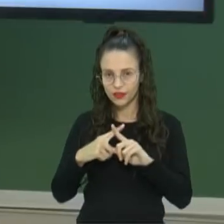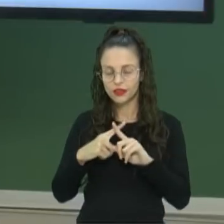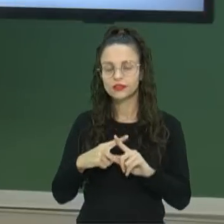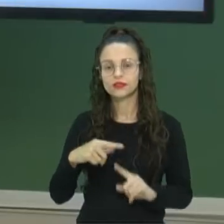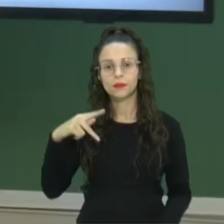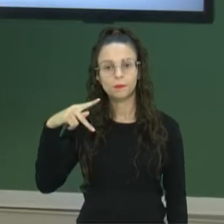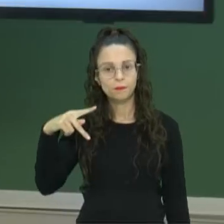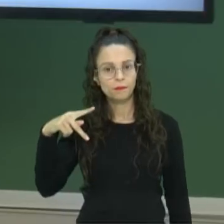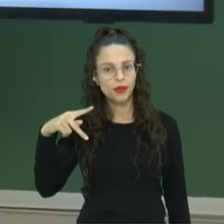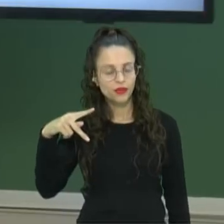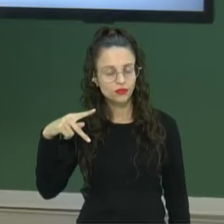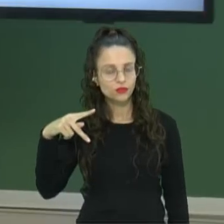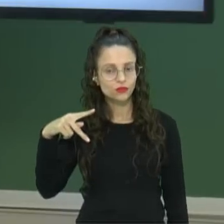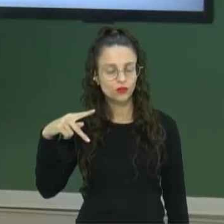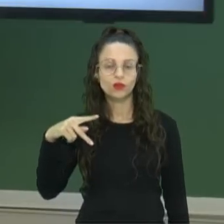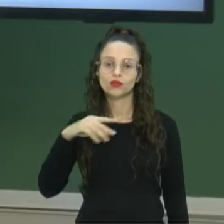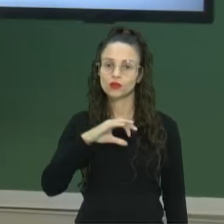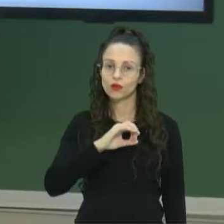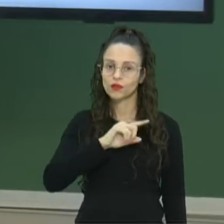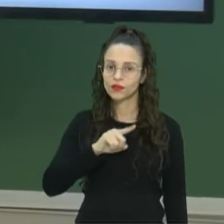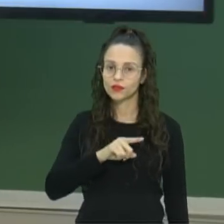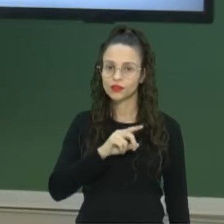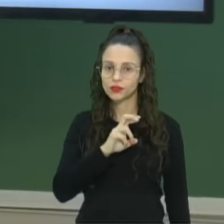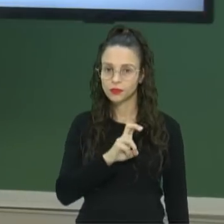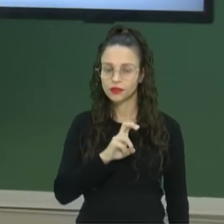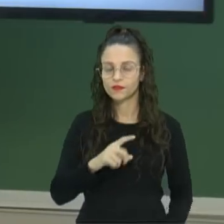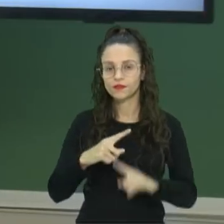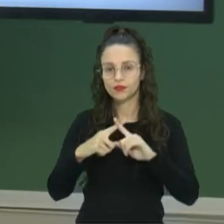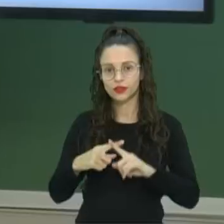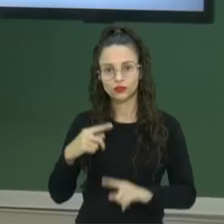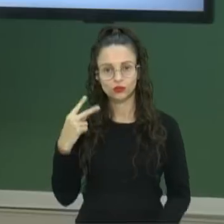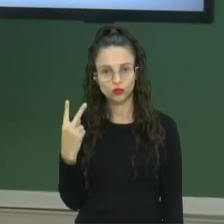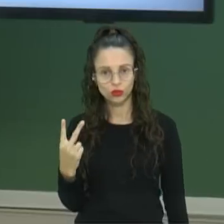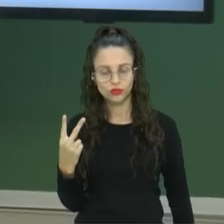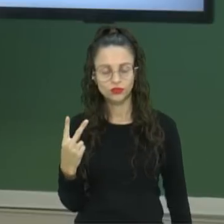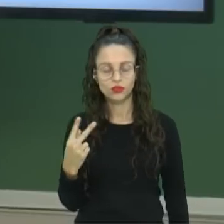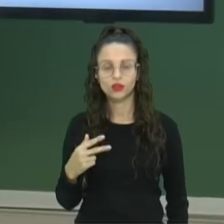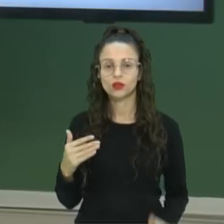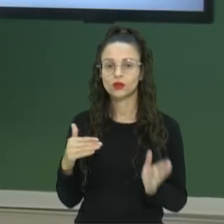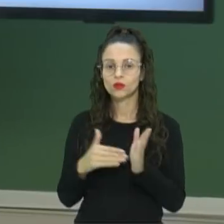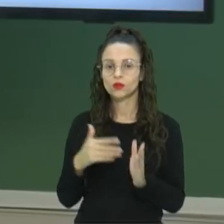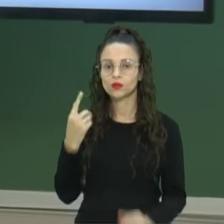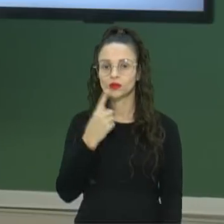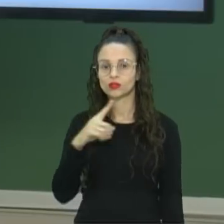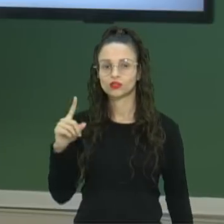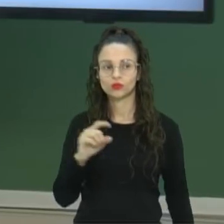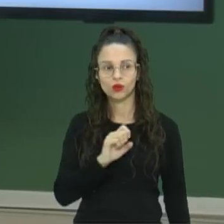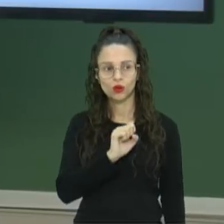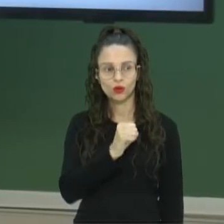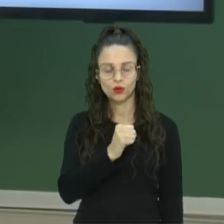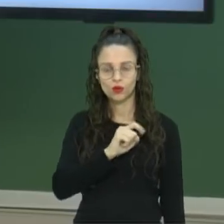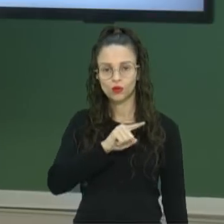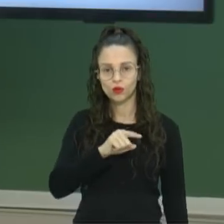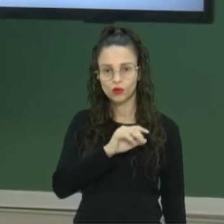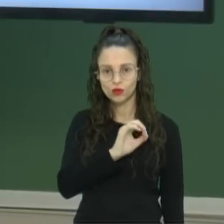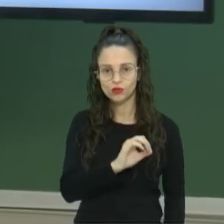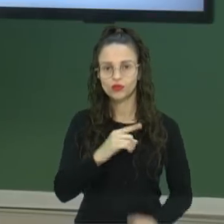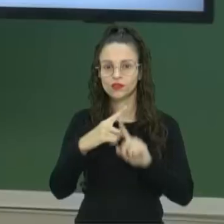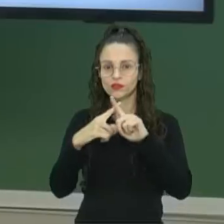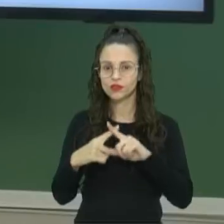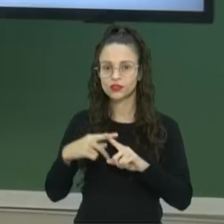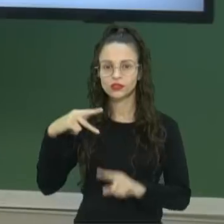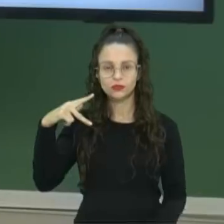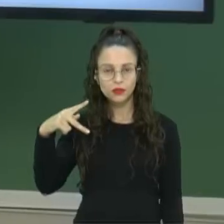tem esse quesito. Então, é 9,5 vezes 2. E o último, 8 em habilidades. Então, 8 vezes o